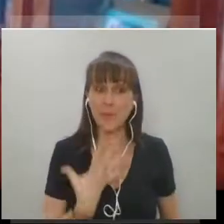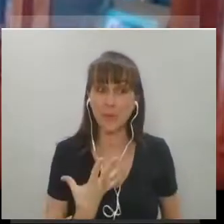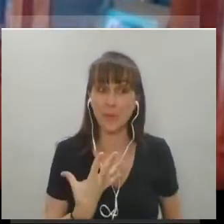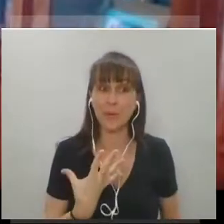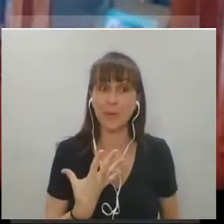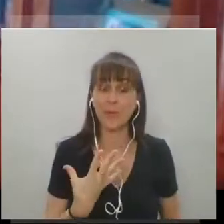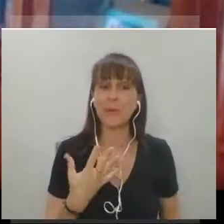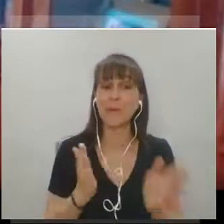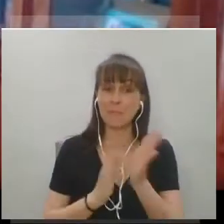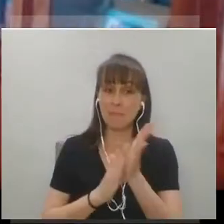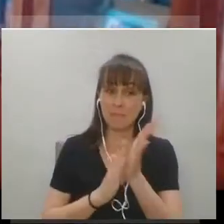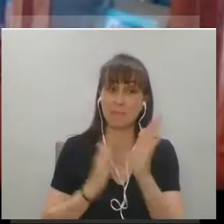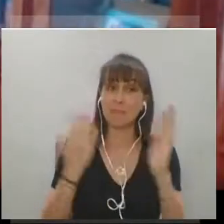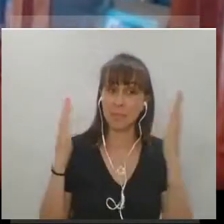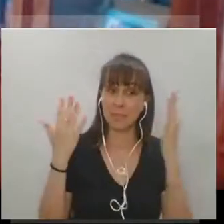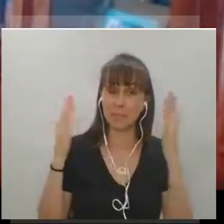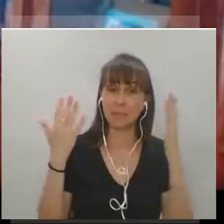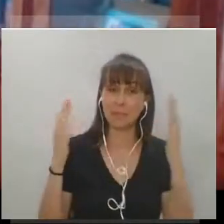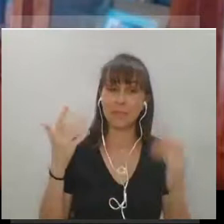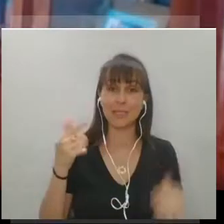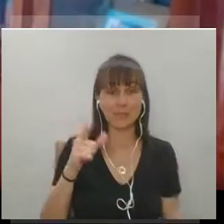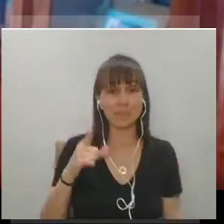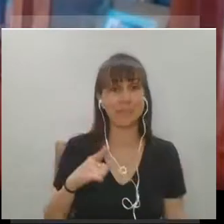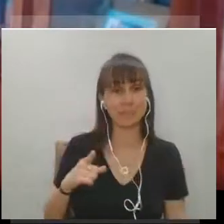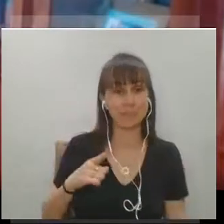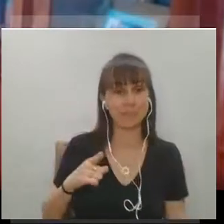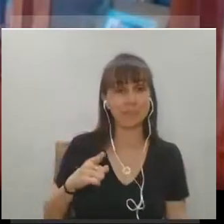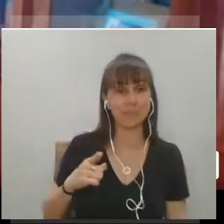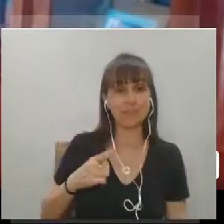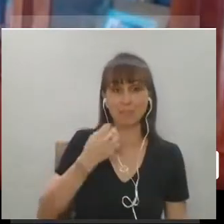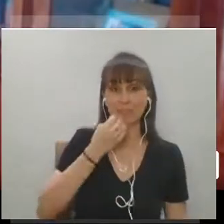talentosa. Obrigada.